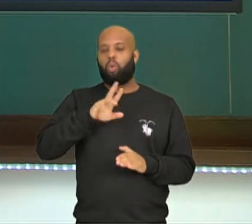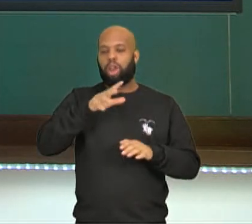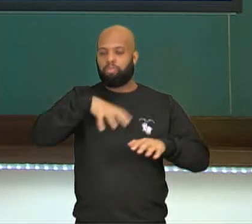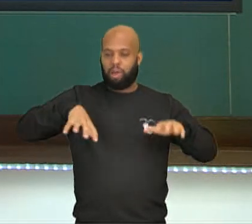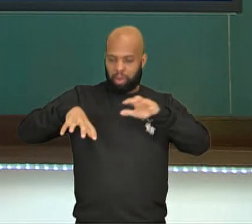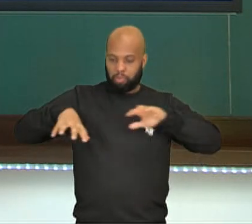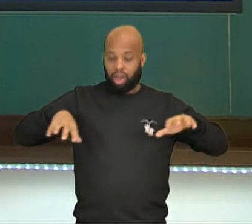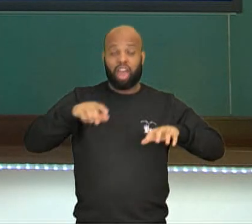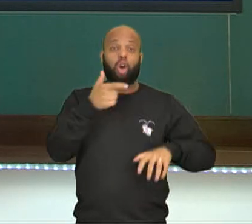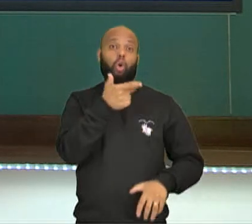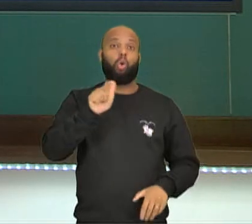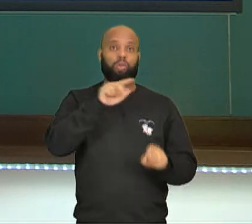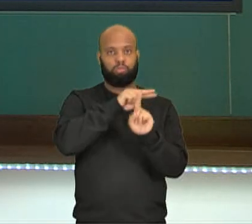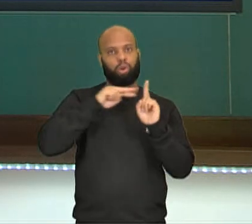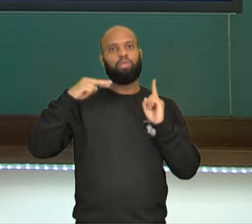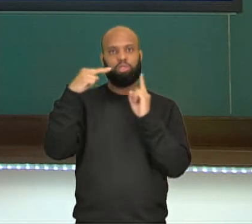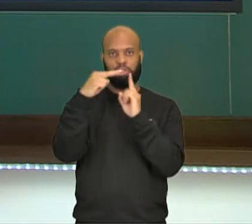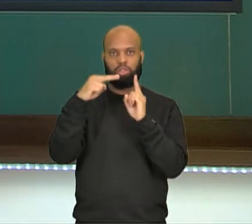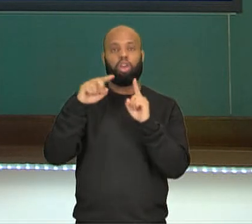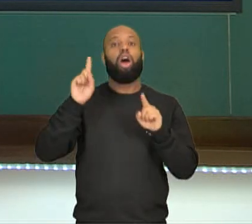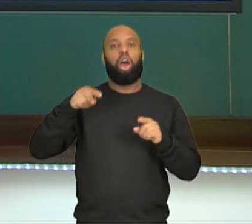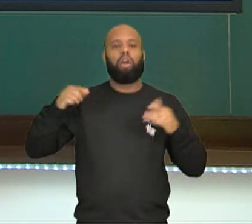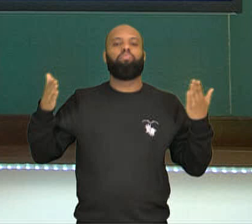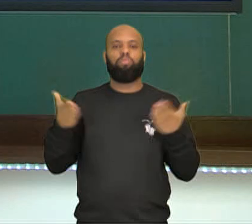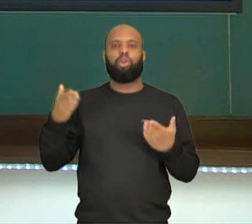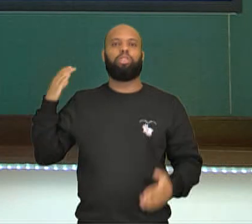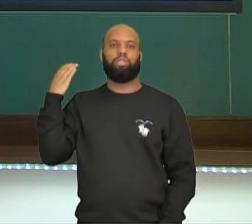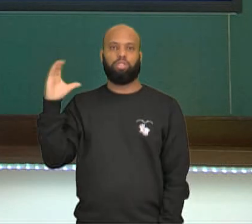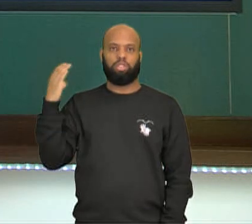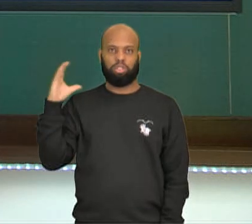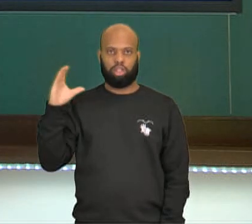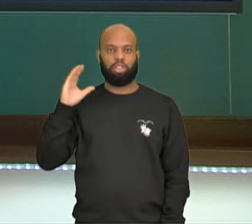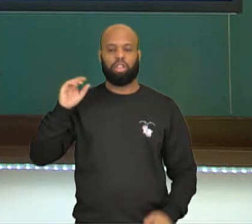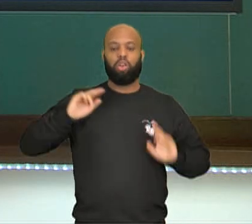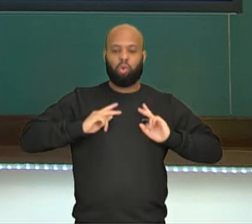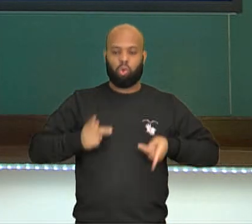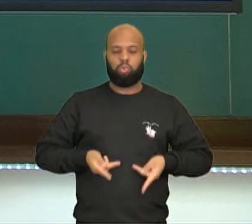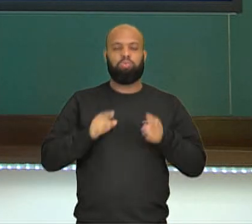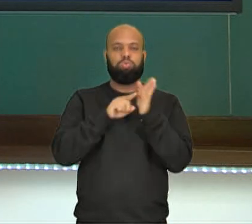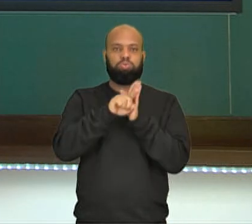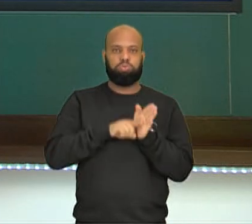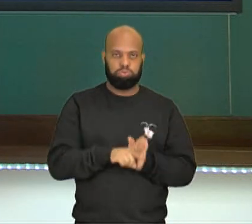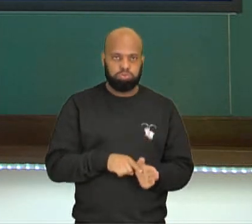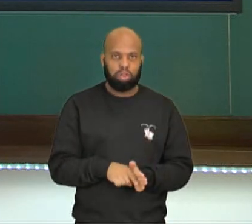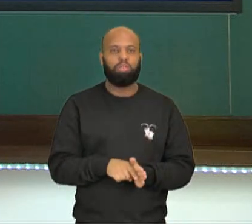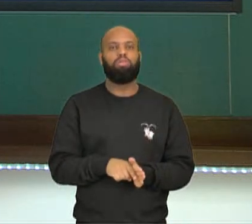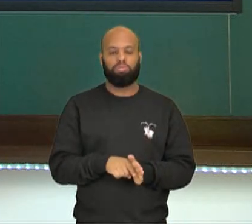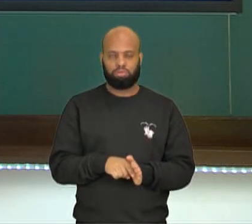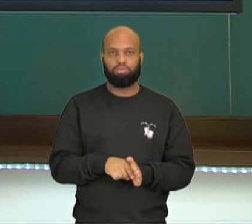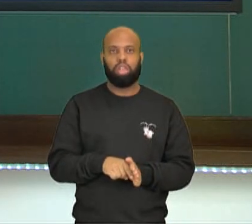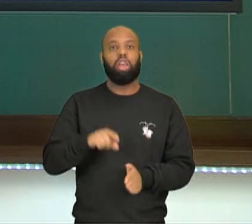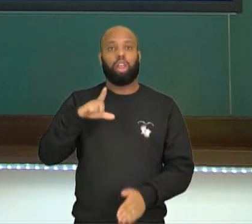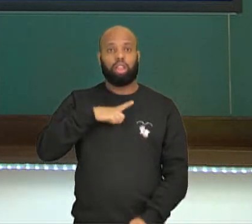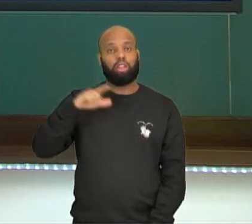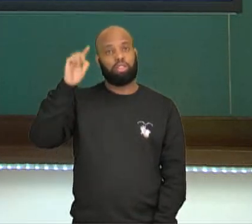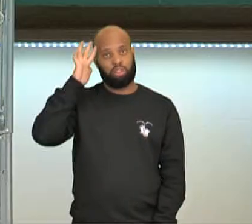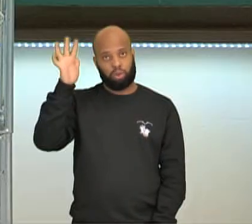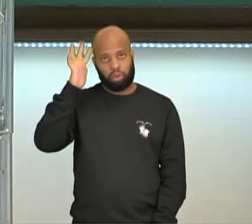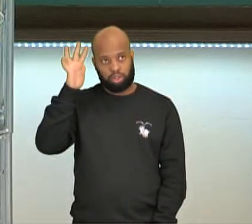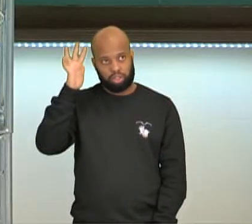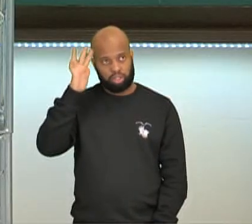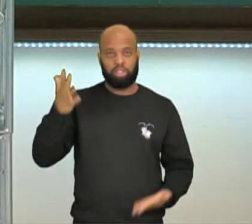sim uma outra visão, científica, ou seja, humana, com teoria,